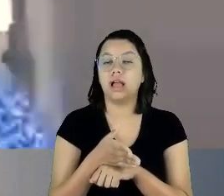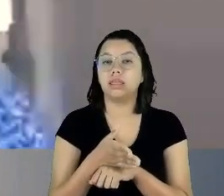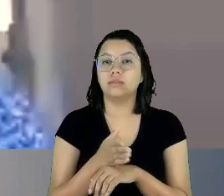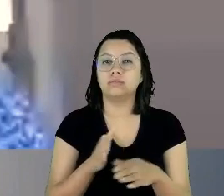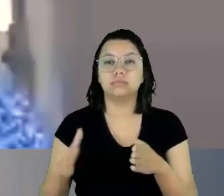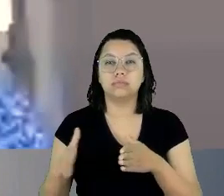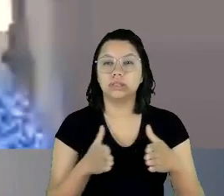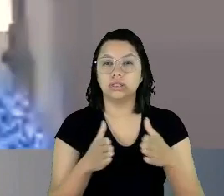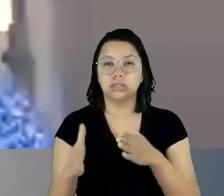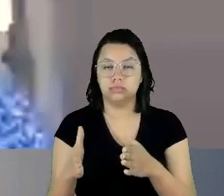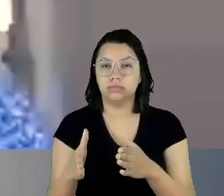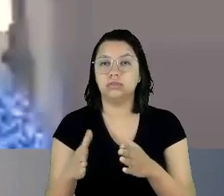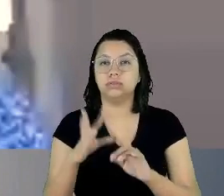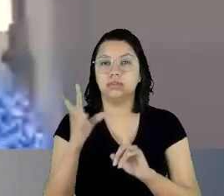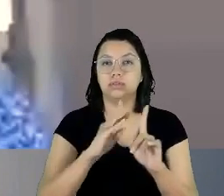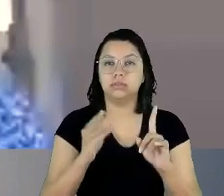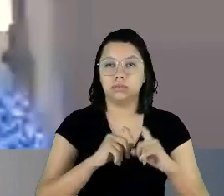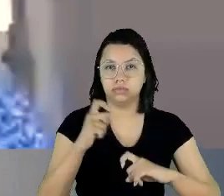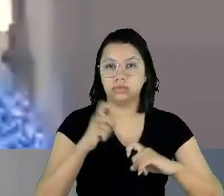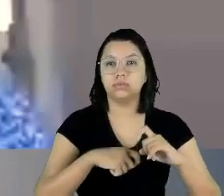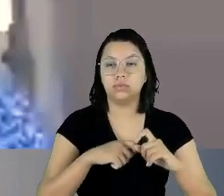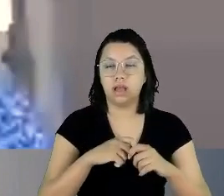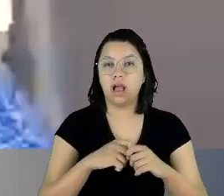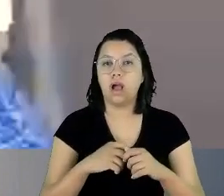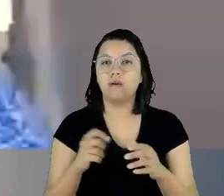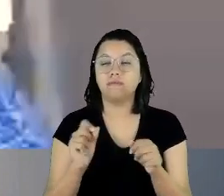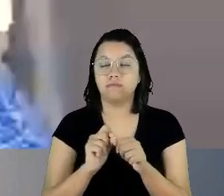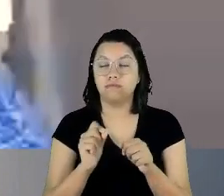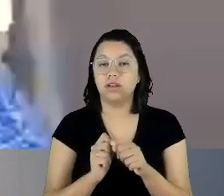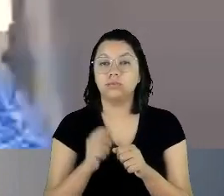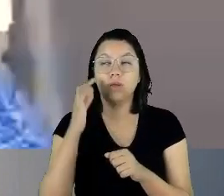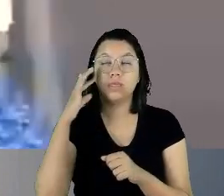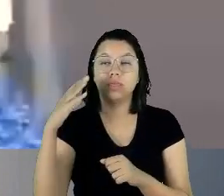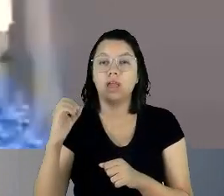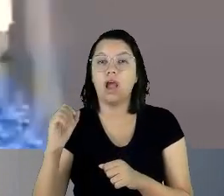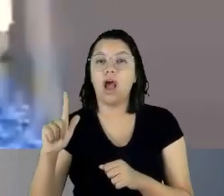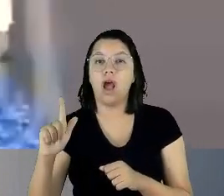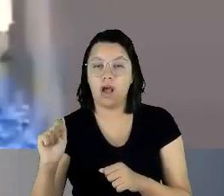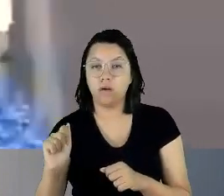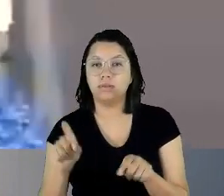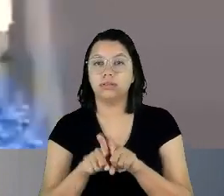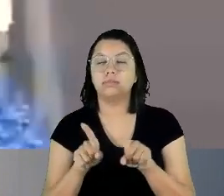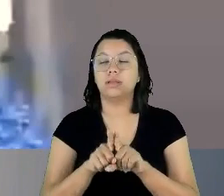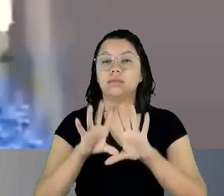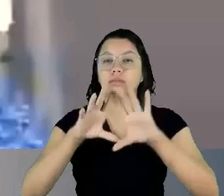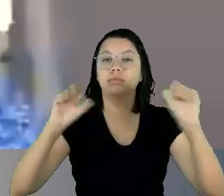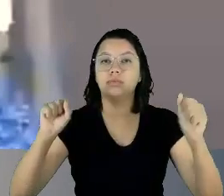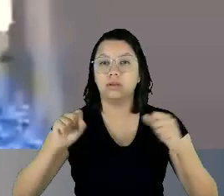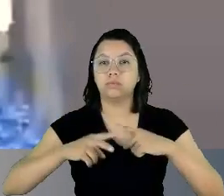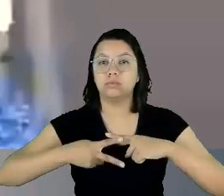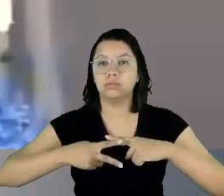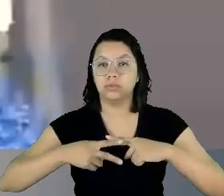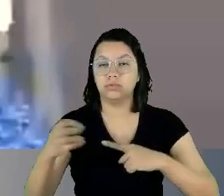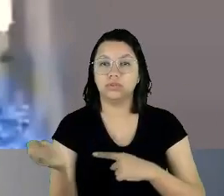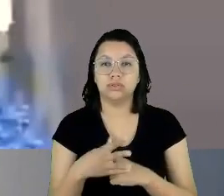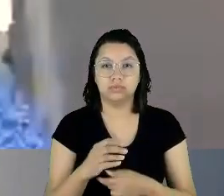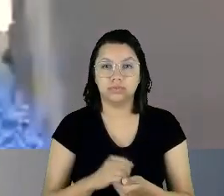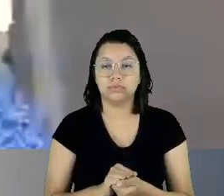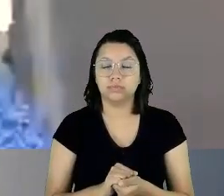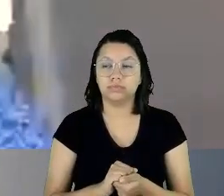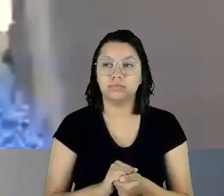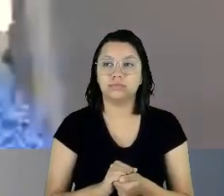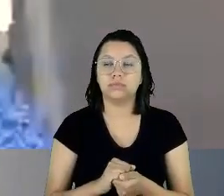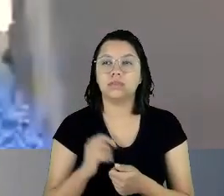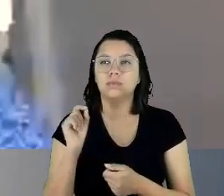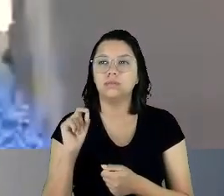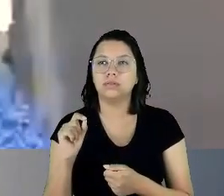importunação sexual, promovida pelo Think Yoga, em parceria com o tribunal, no nosso laboratório de inovação.